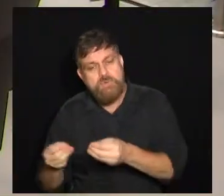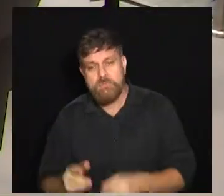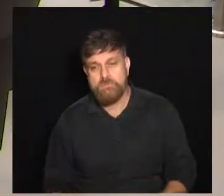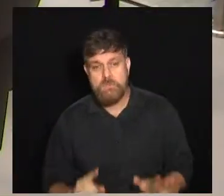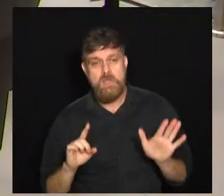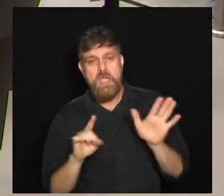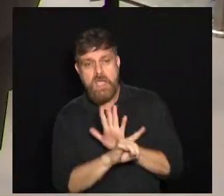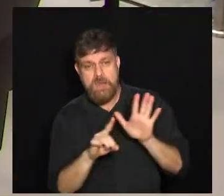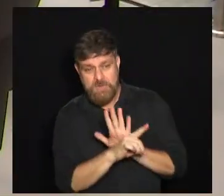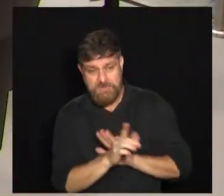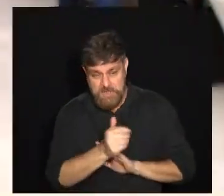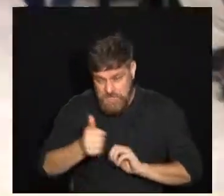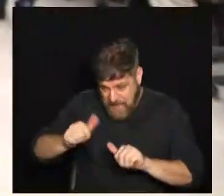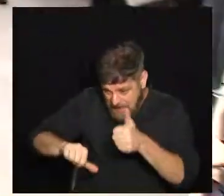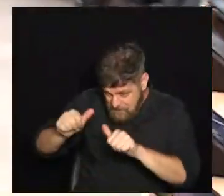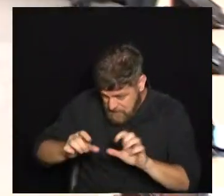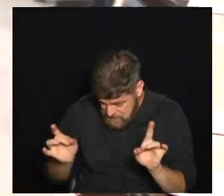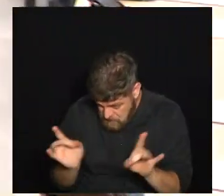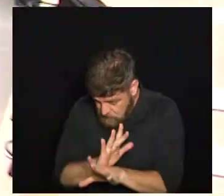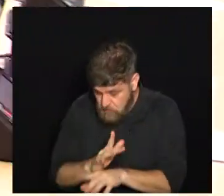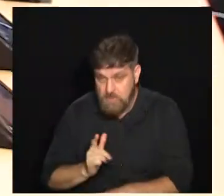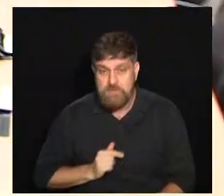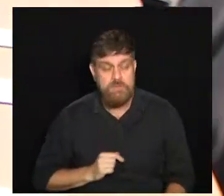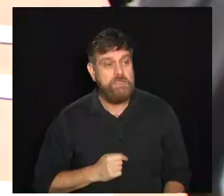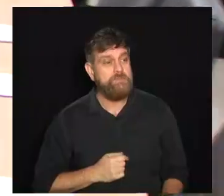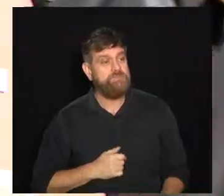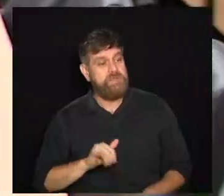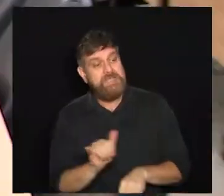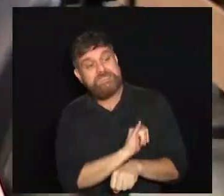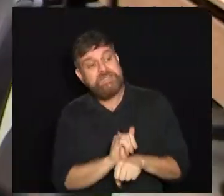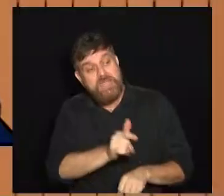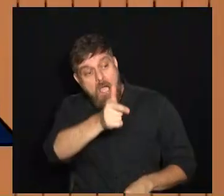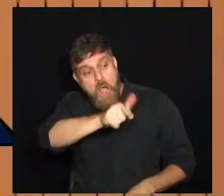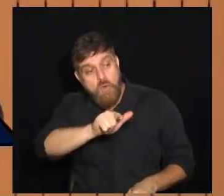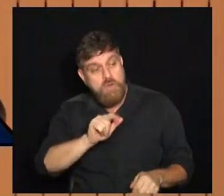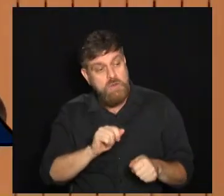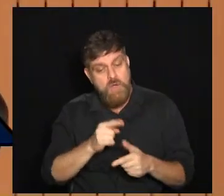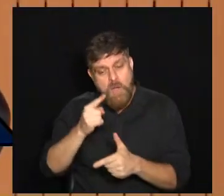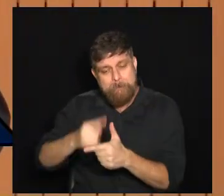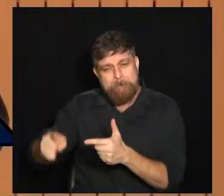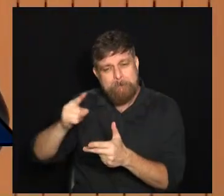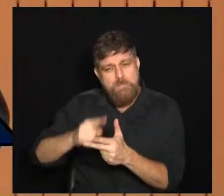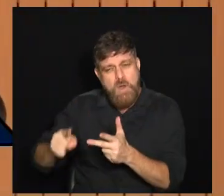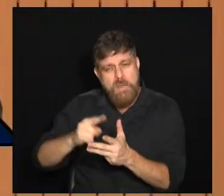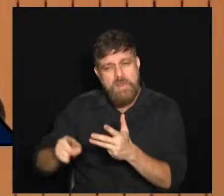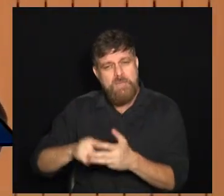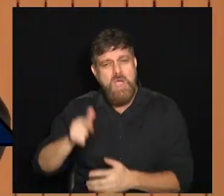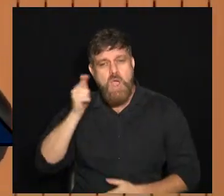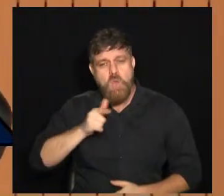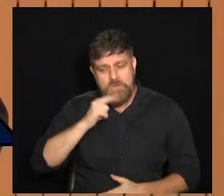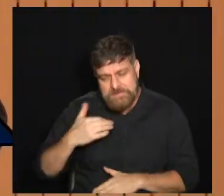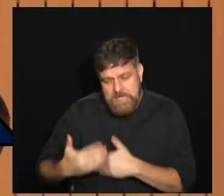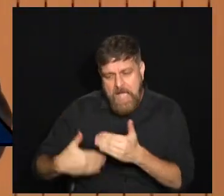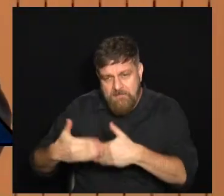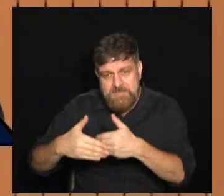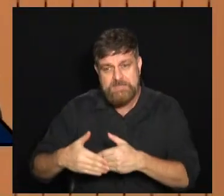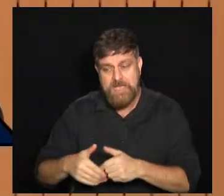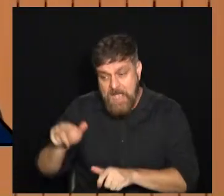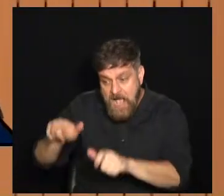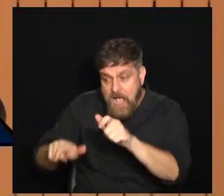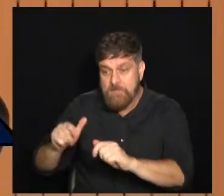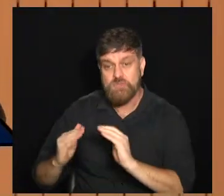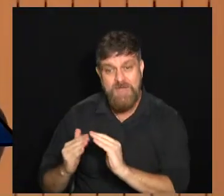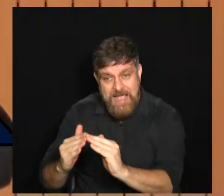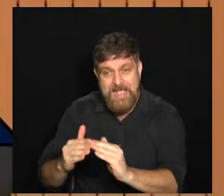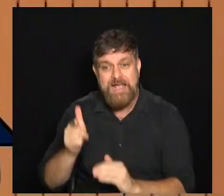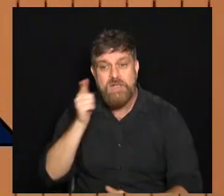fase do diagnóstico já encerrou, quais as próximas medidas para superar os possíveis problemas e avançar no processo de regularização